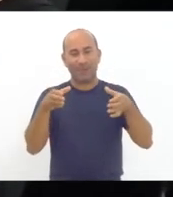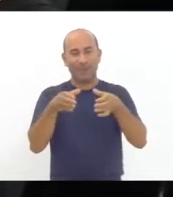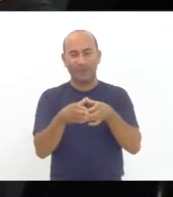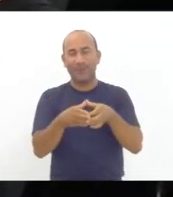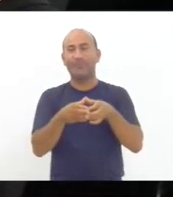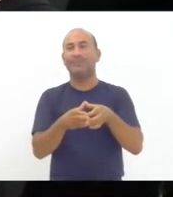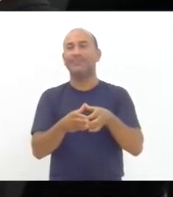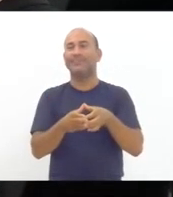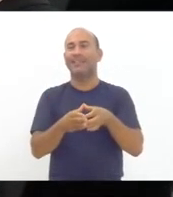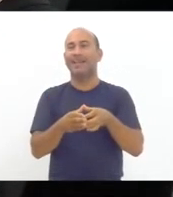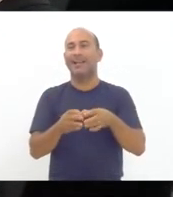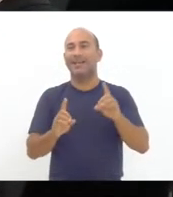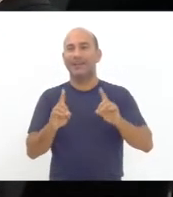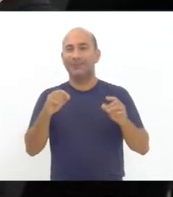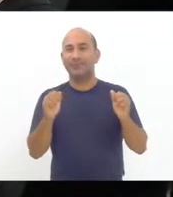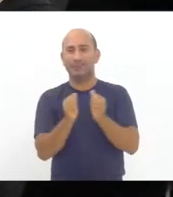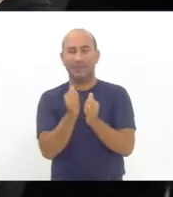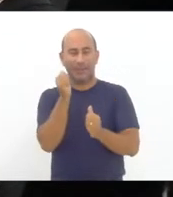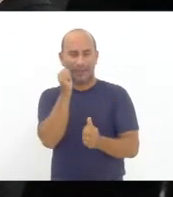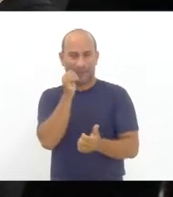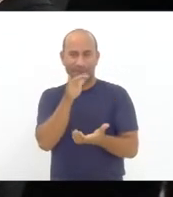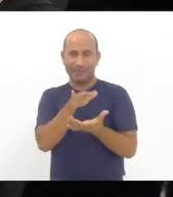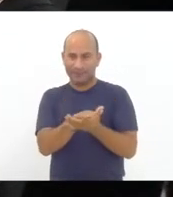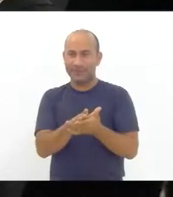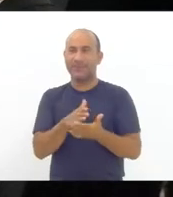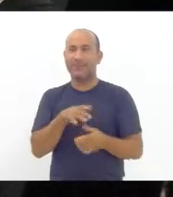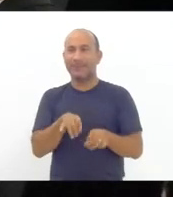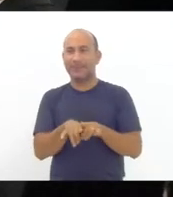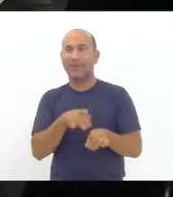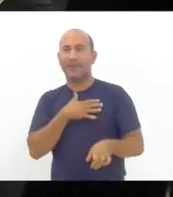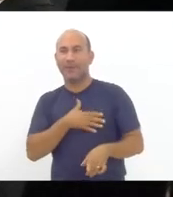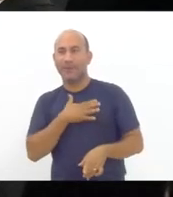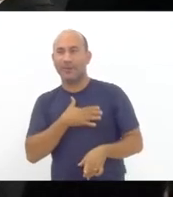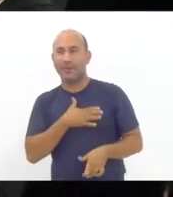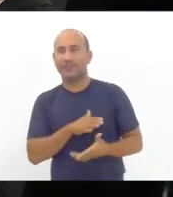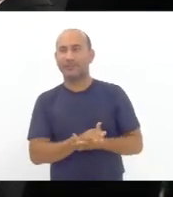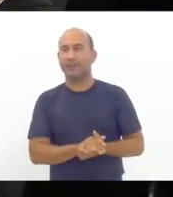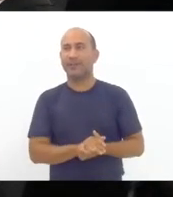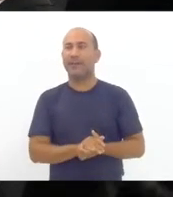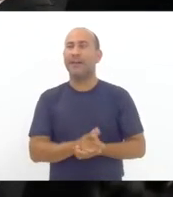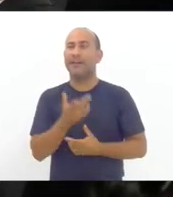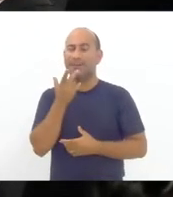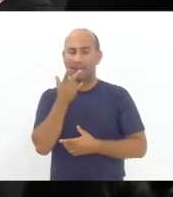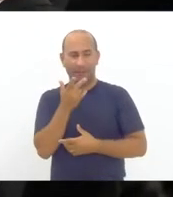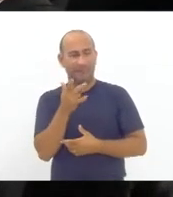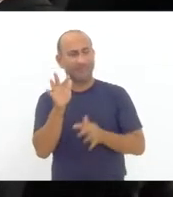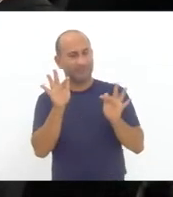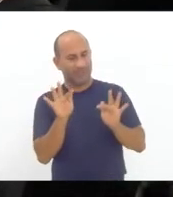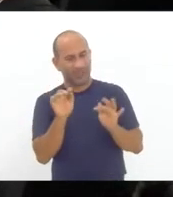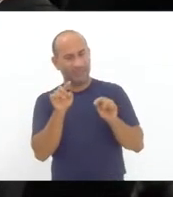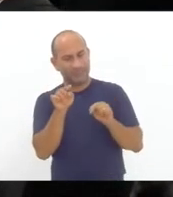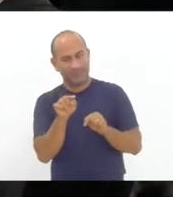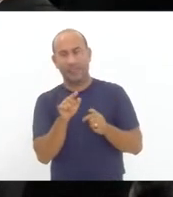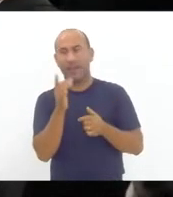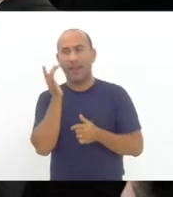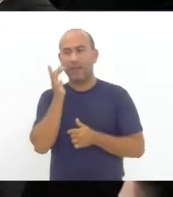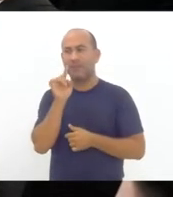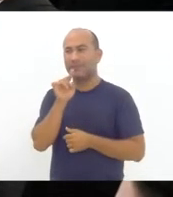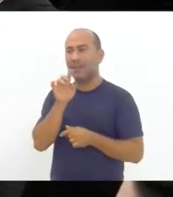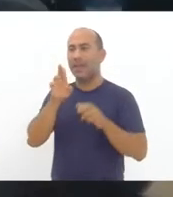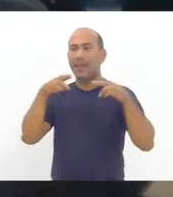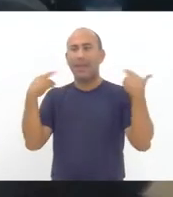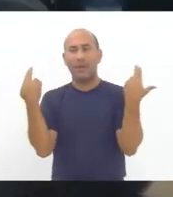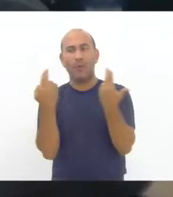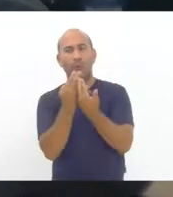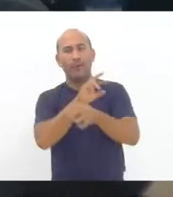aventuras carnavalescas junto com a minha esposa é claro que ela também gosta e felicitar que você porque eu acho que você reúne